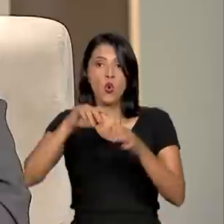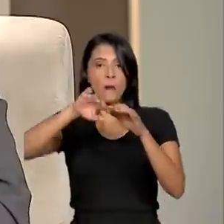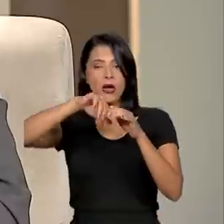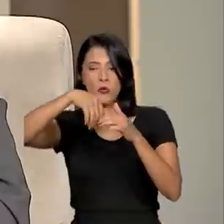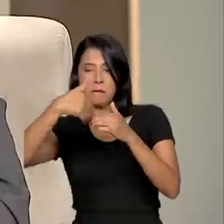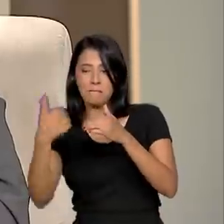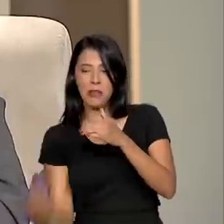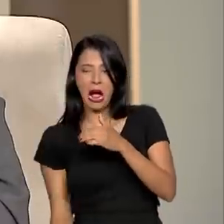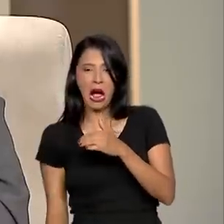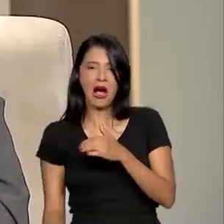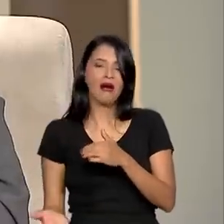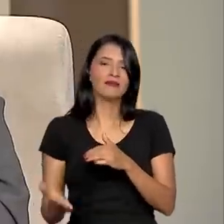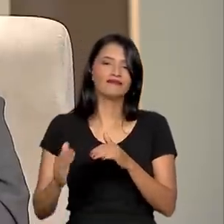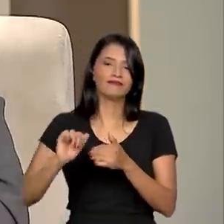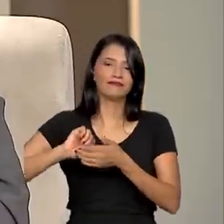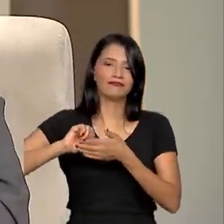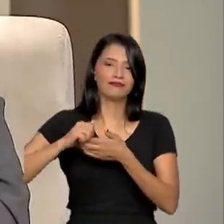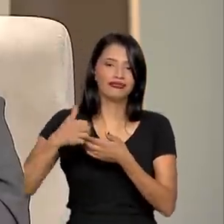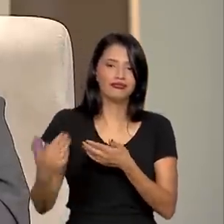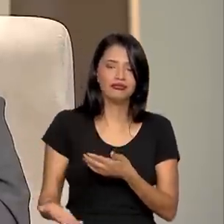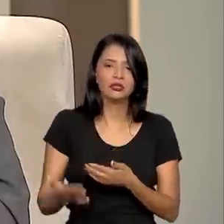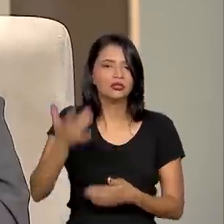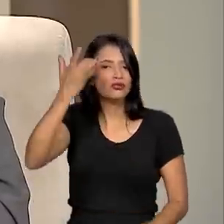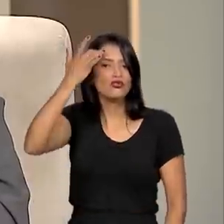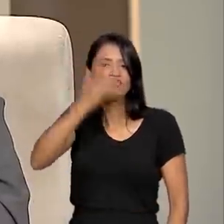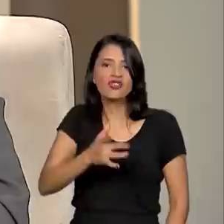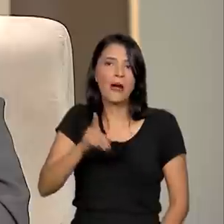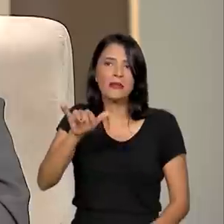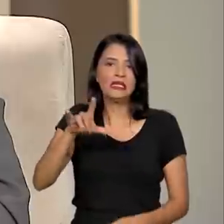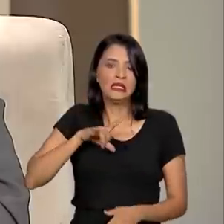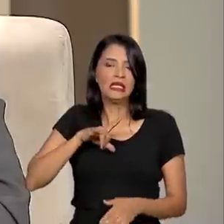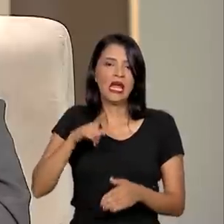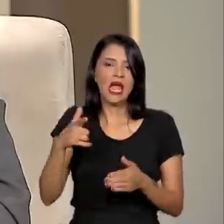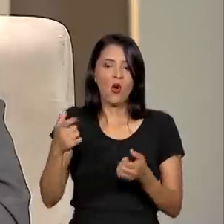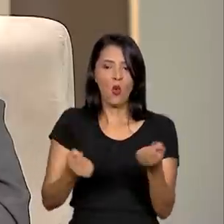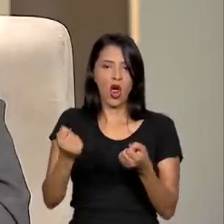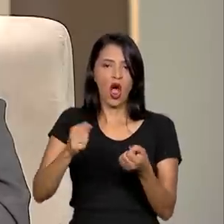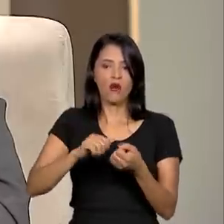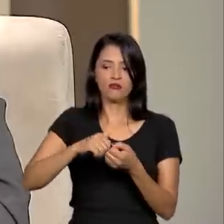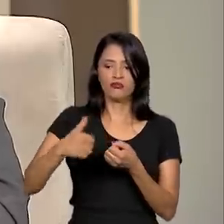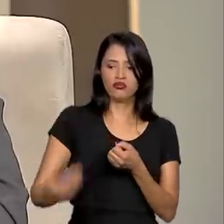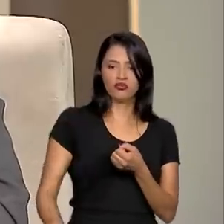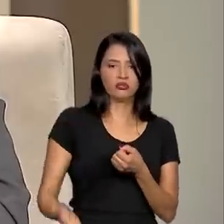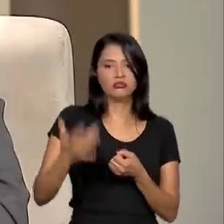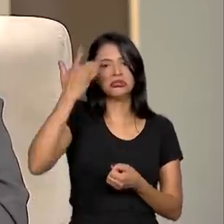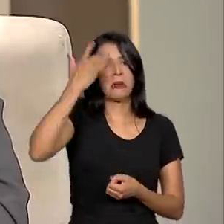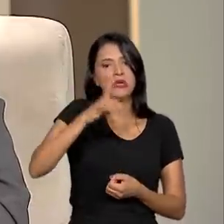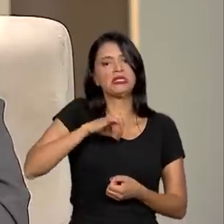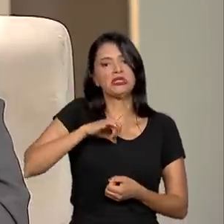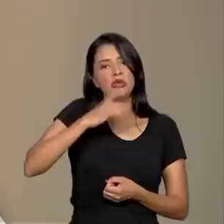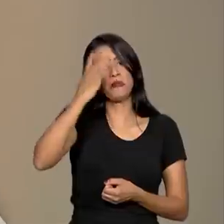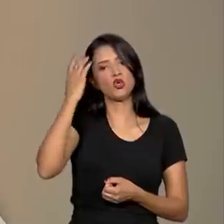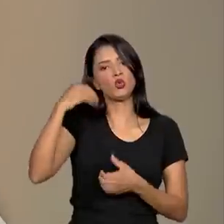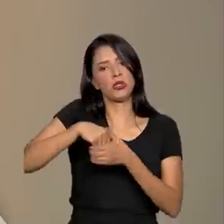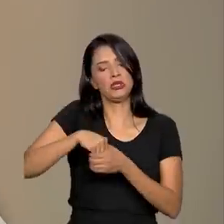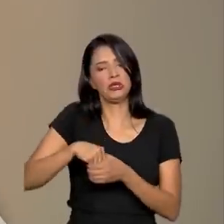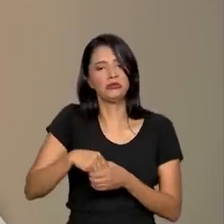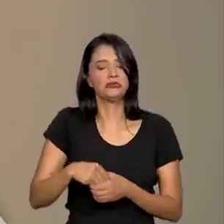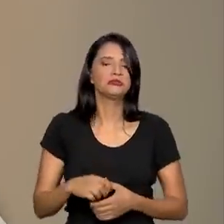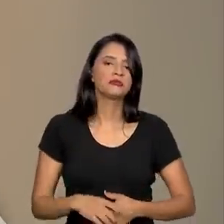água. Nós não sabíamos naquele momento nem se havia alguém dentro do veículo. Esse convênio que foi feito foi o